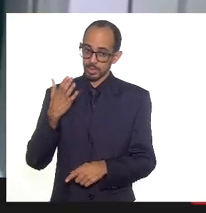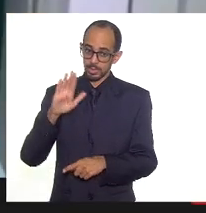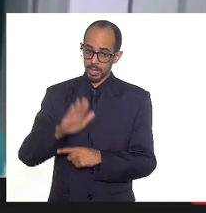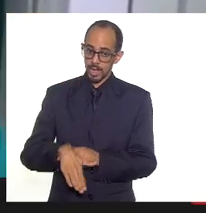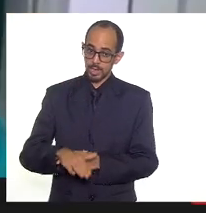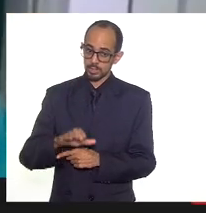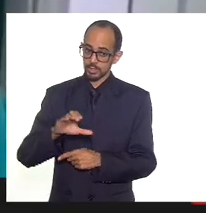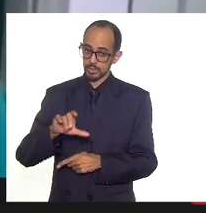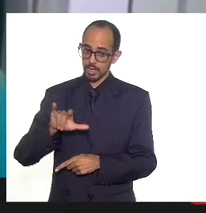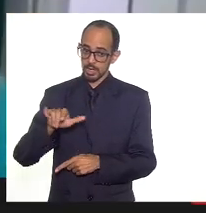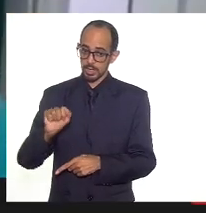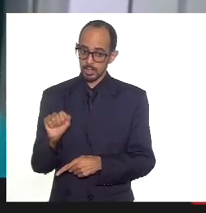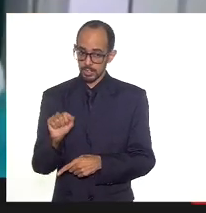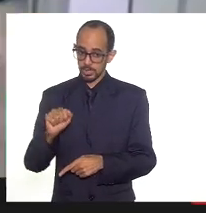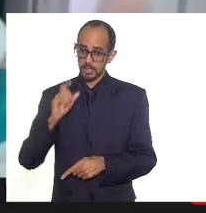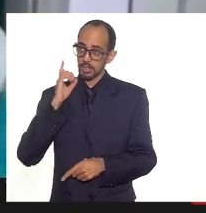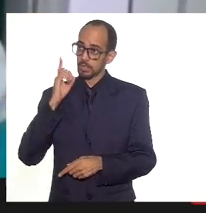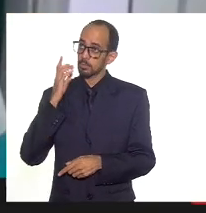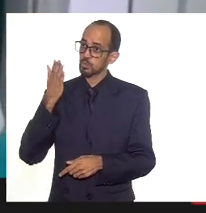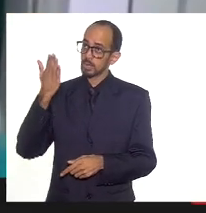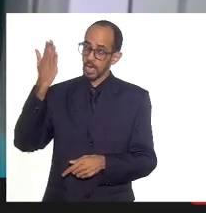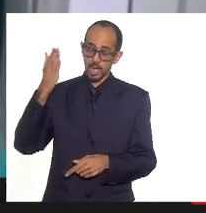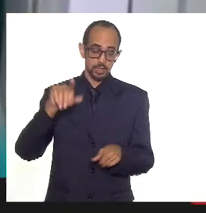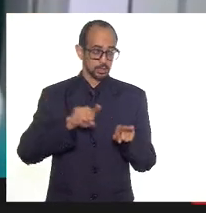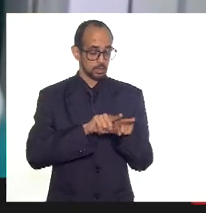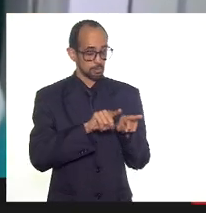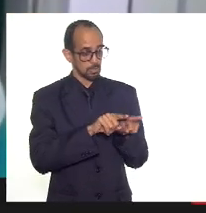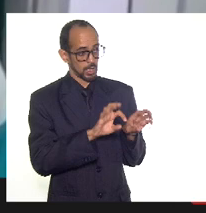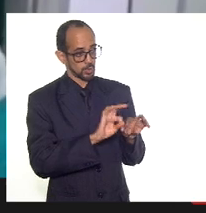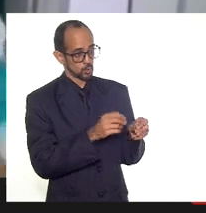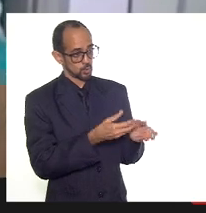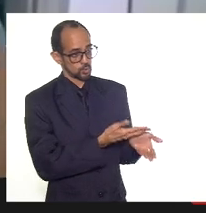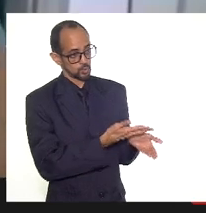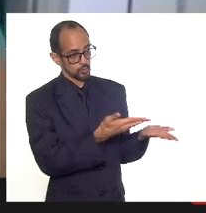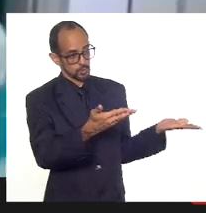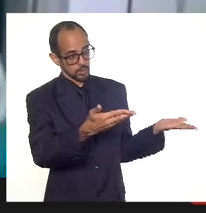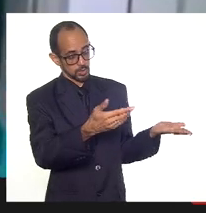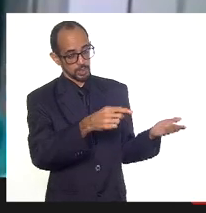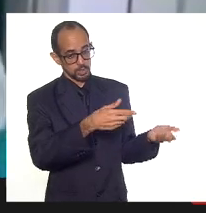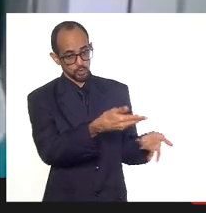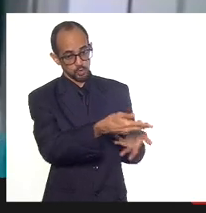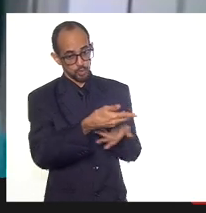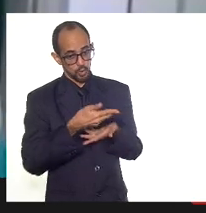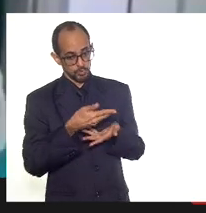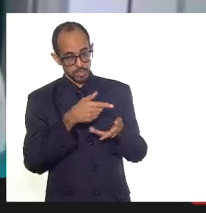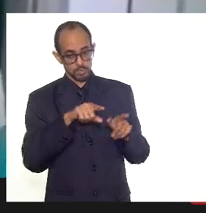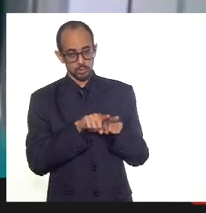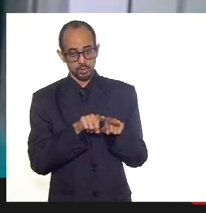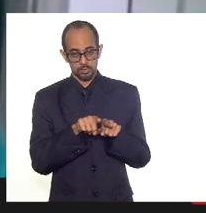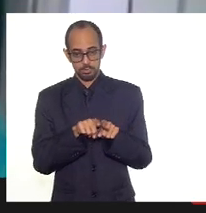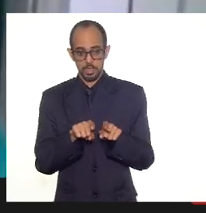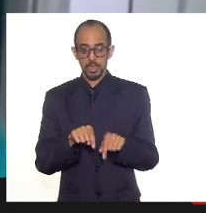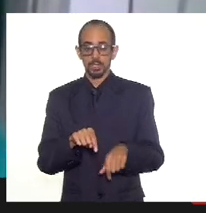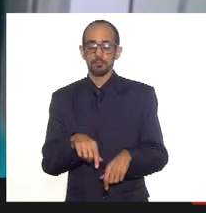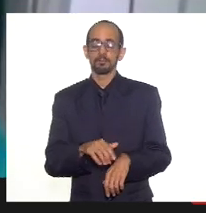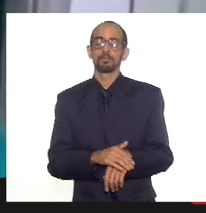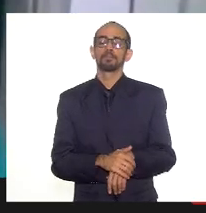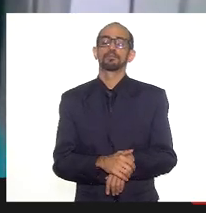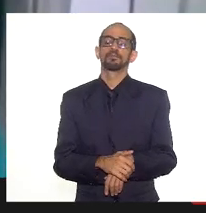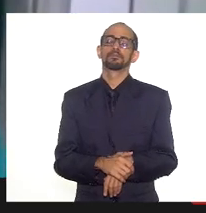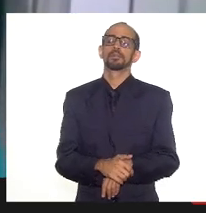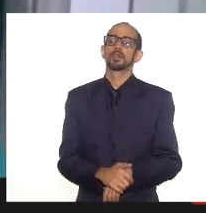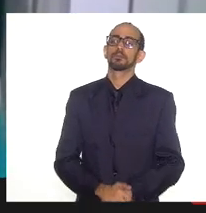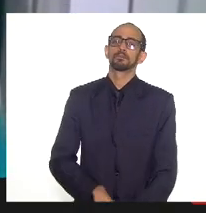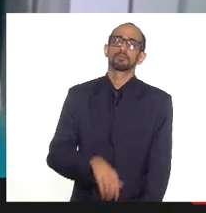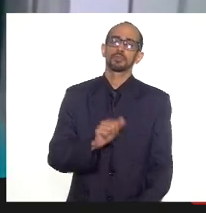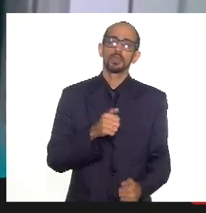tarde, Rubens, Mauro Osório, enfim, nossos convidados, Pedro, Edival, todos e todas, Magda, nossa assessora